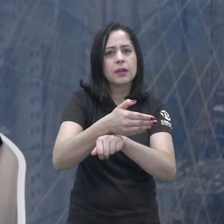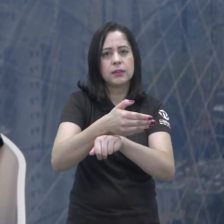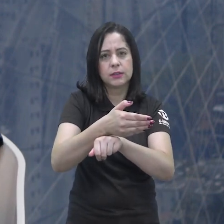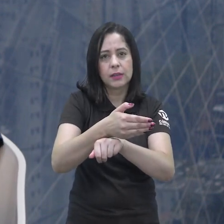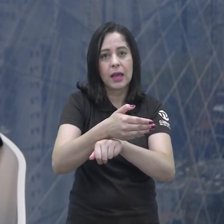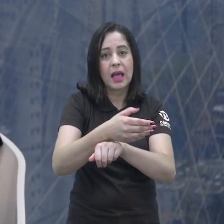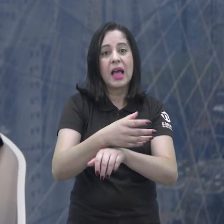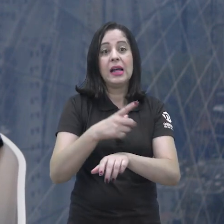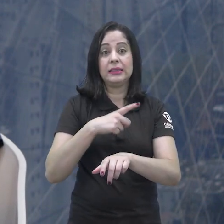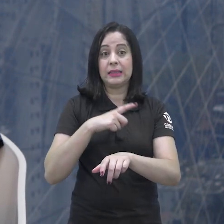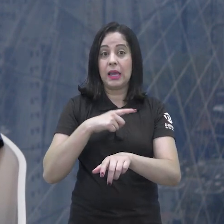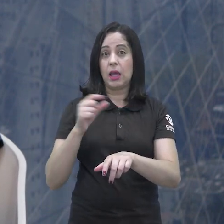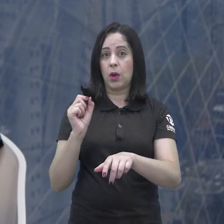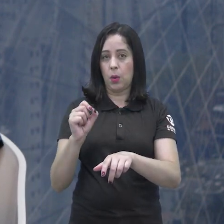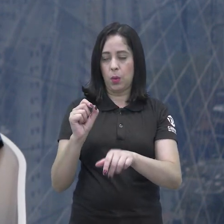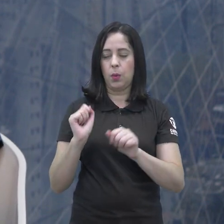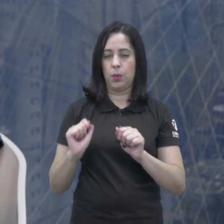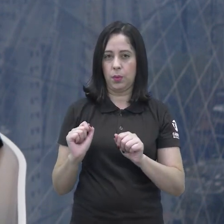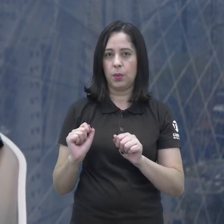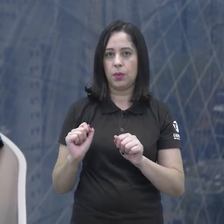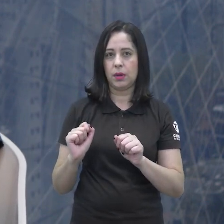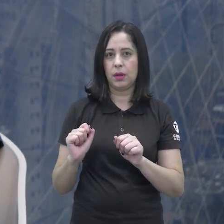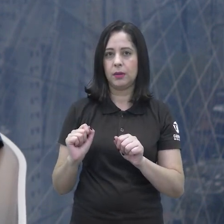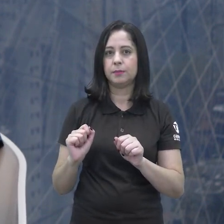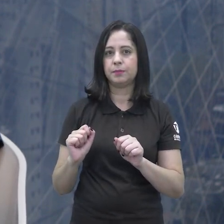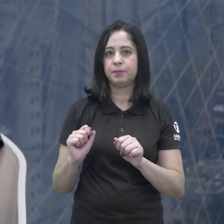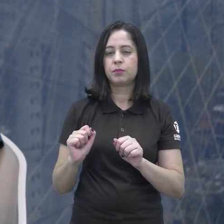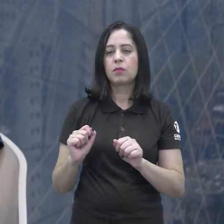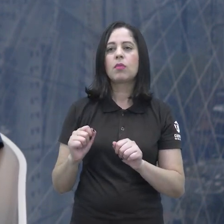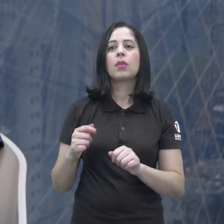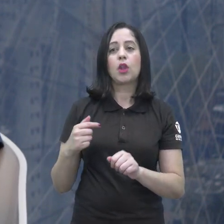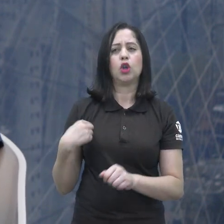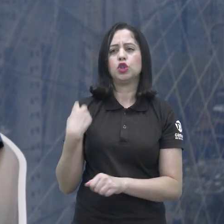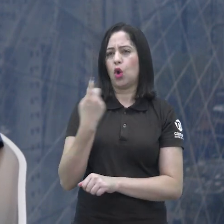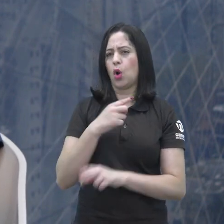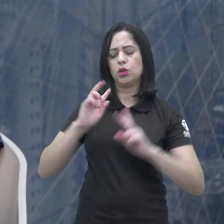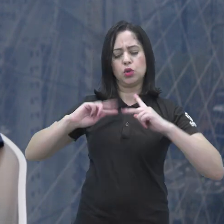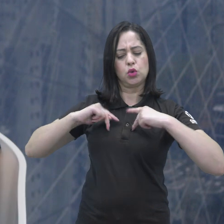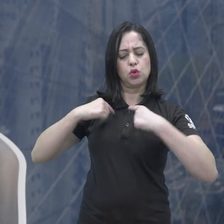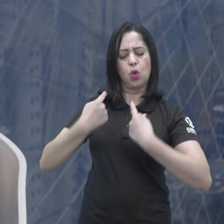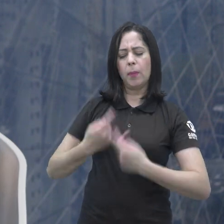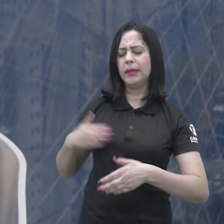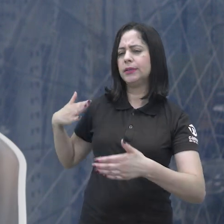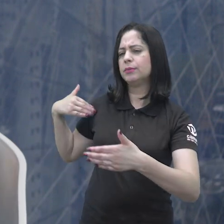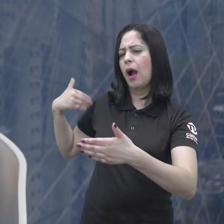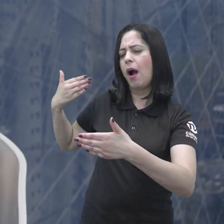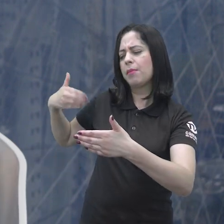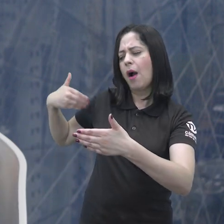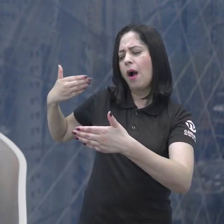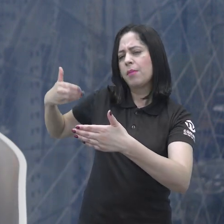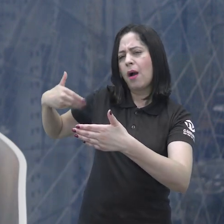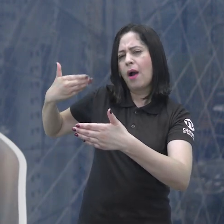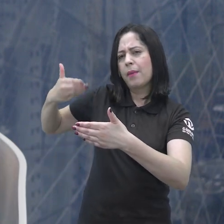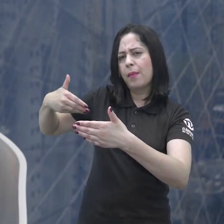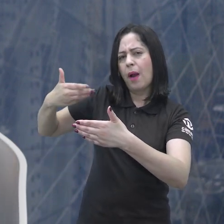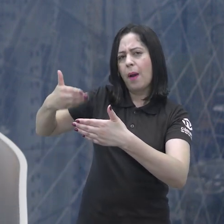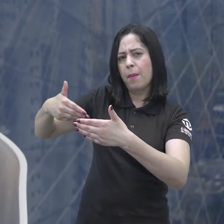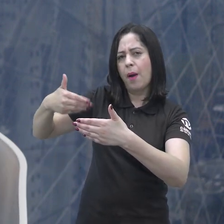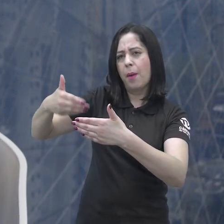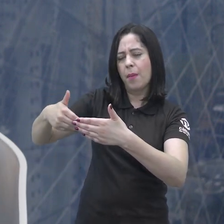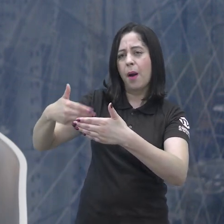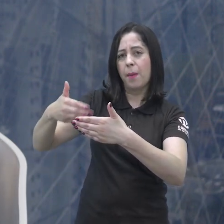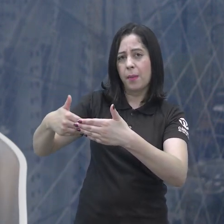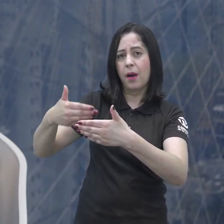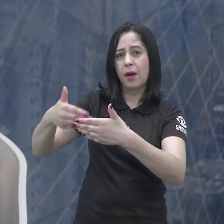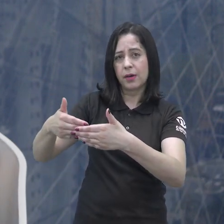processos. Tem uma tendência que acompanha, né, a gente desde que a gente é gente, mas a gente foi nomeando essas tendências cada vez